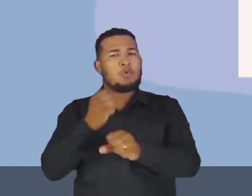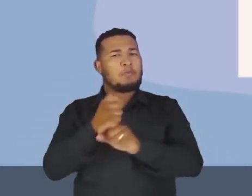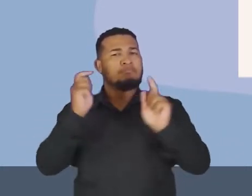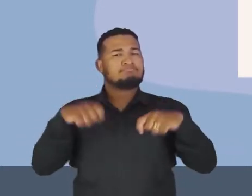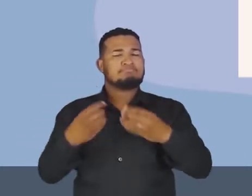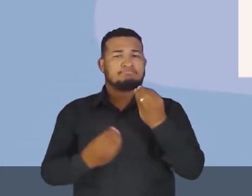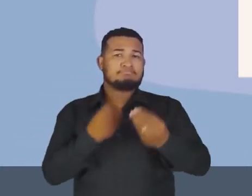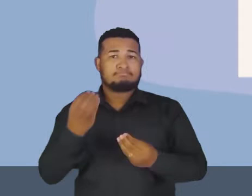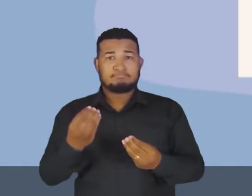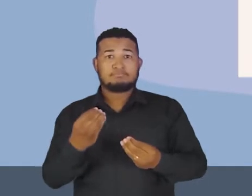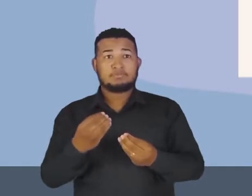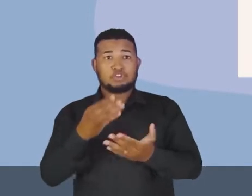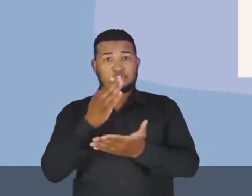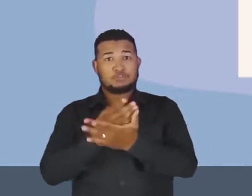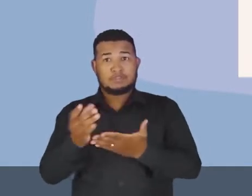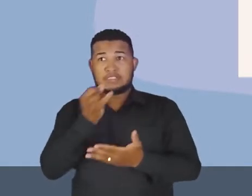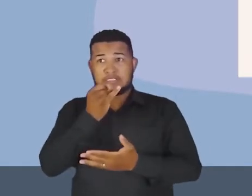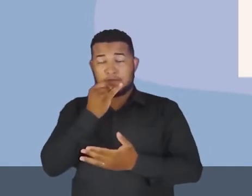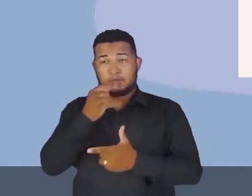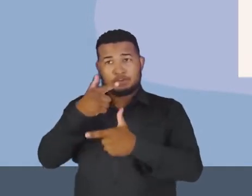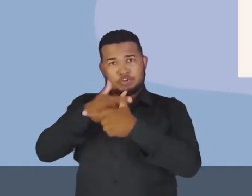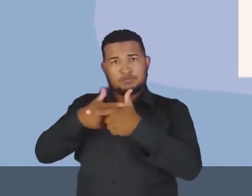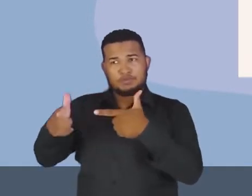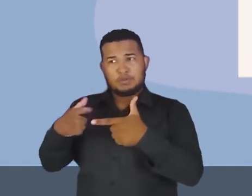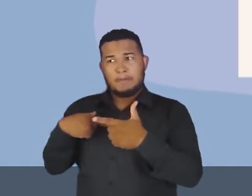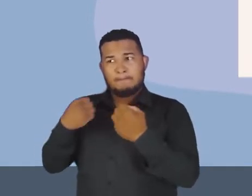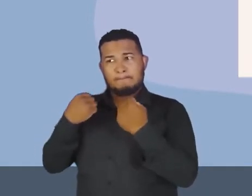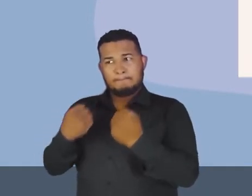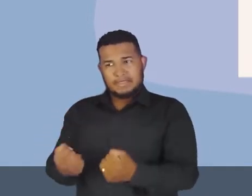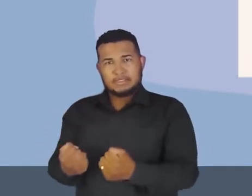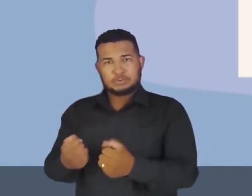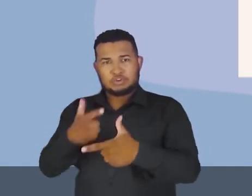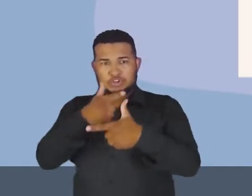corporal, dividindo o seu peso pela sua